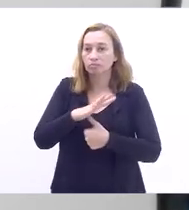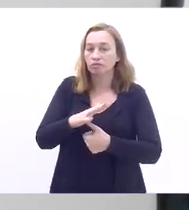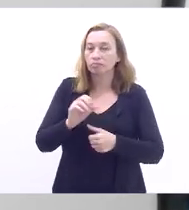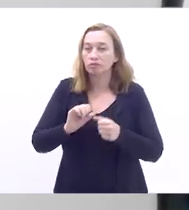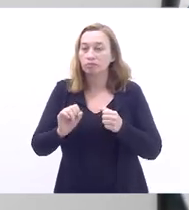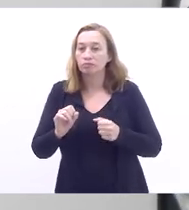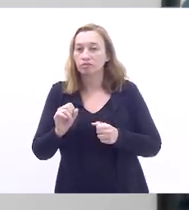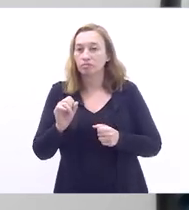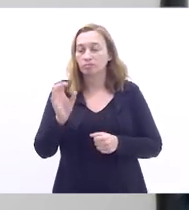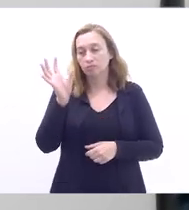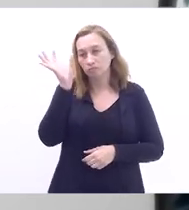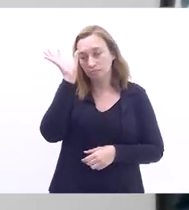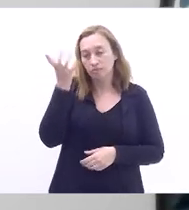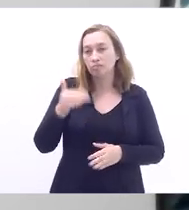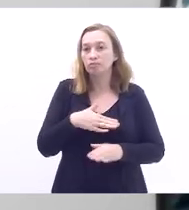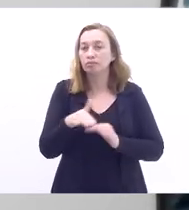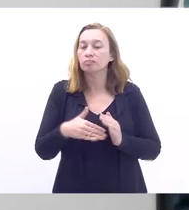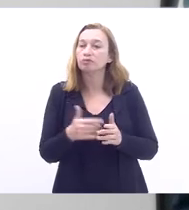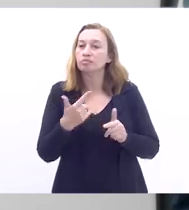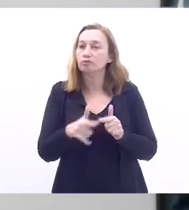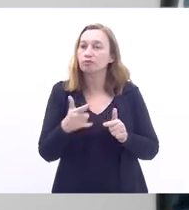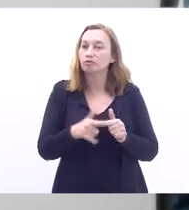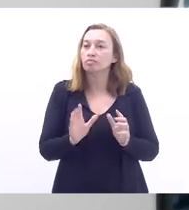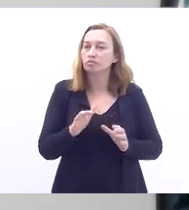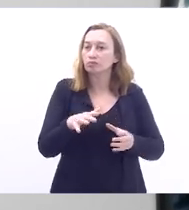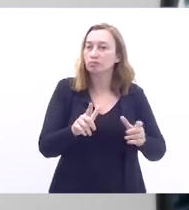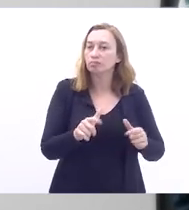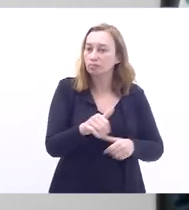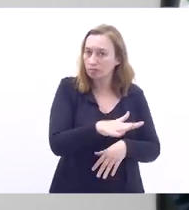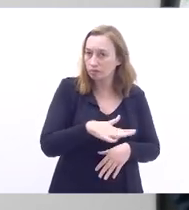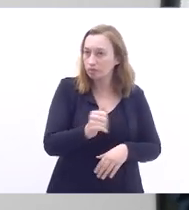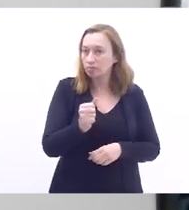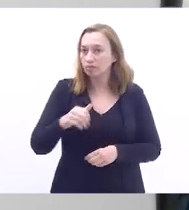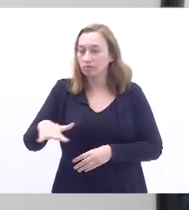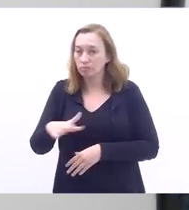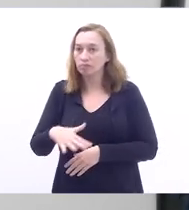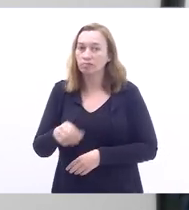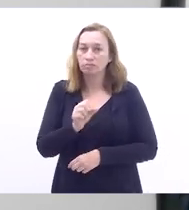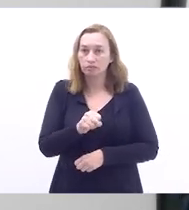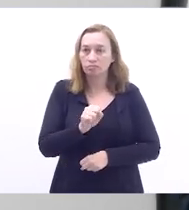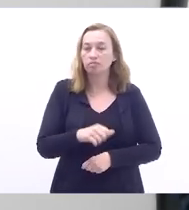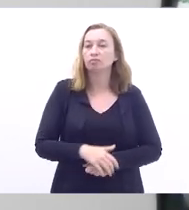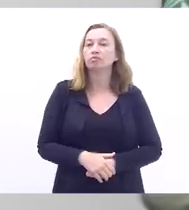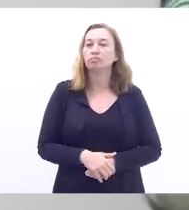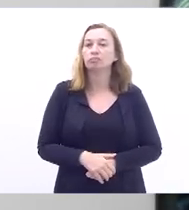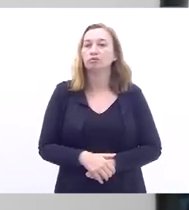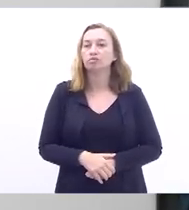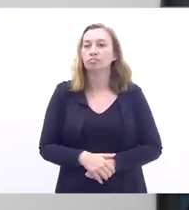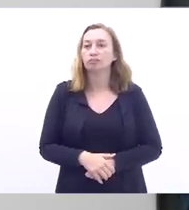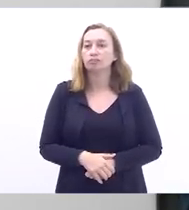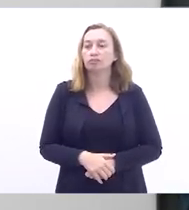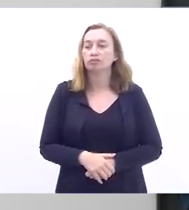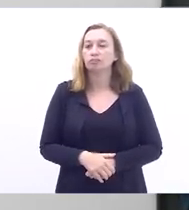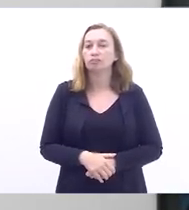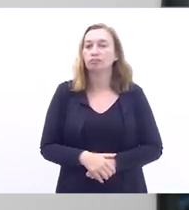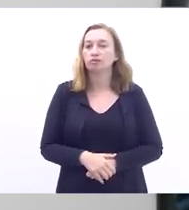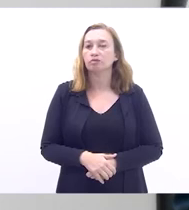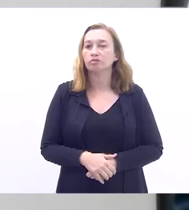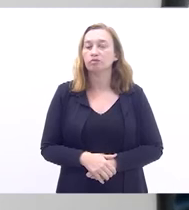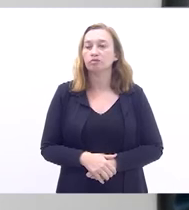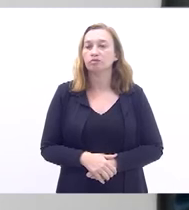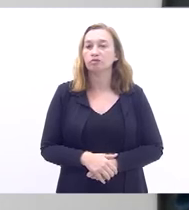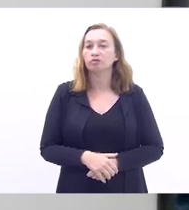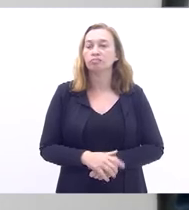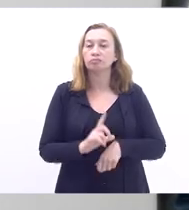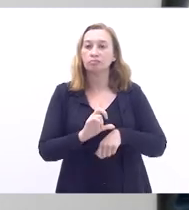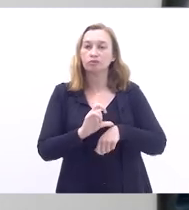problemas e em relação azares de fato elas são computados a reinação computada como o